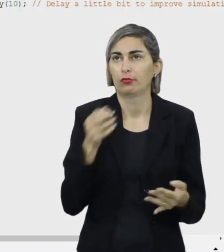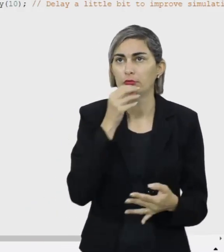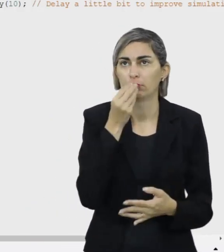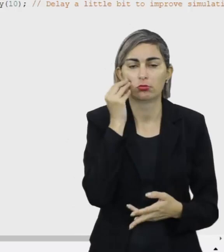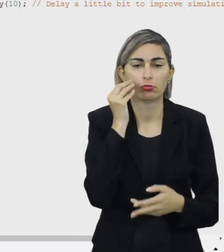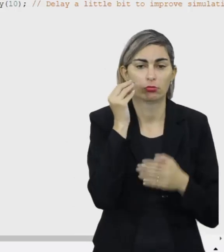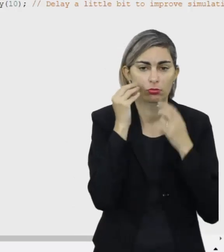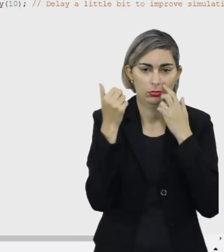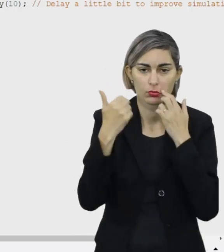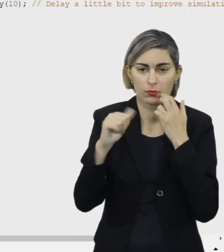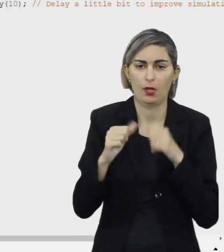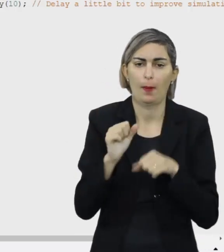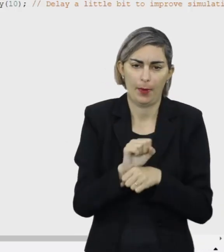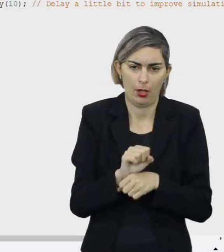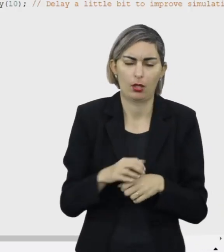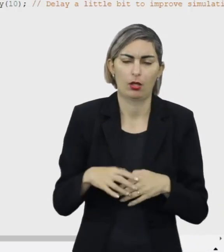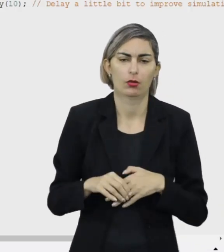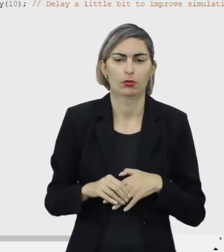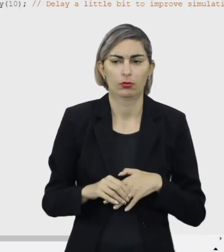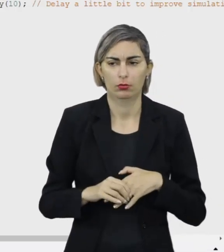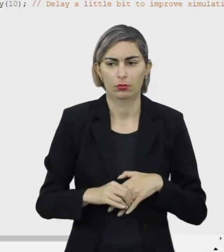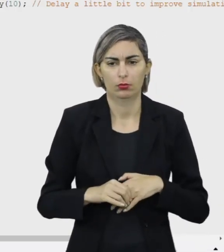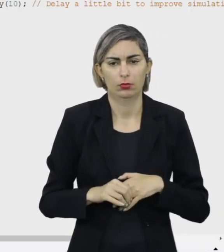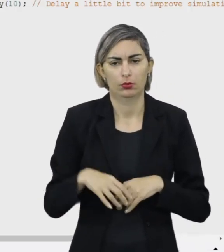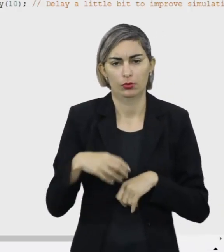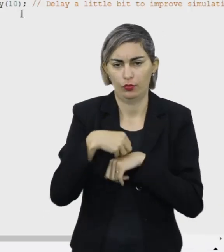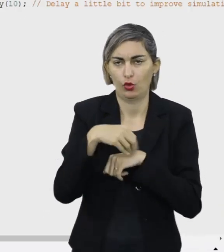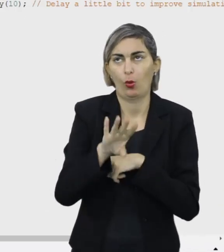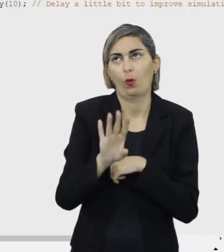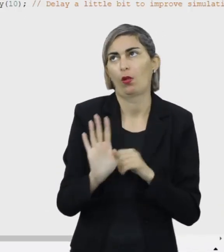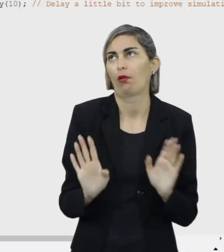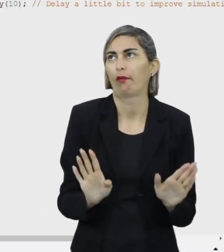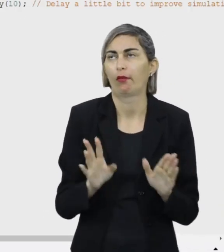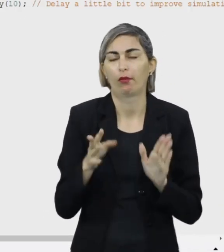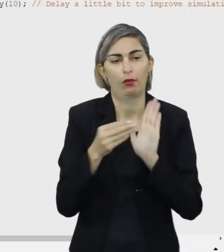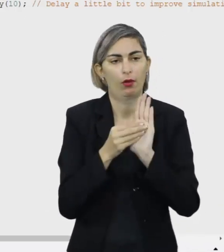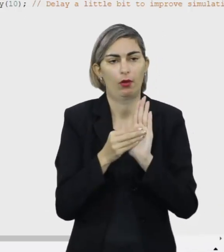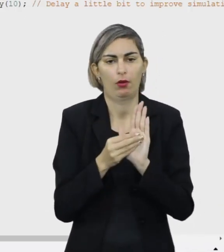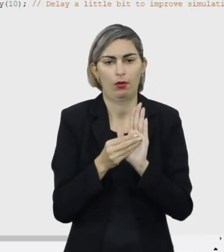tá? Vou parar aqui e vou colocar...